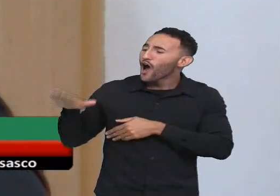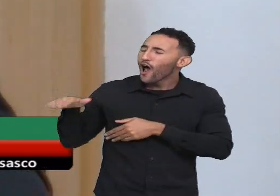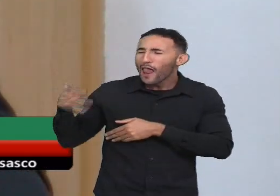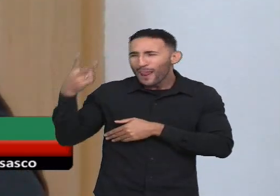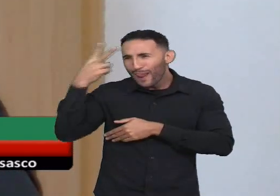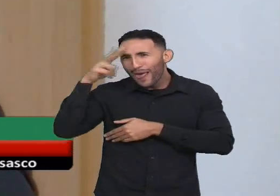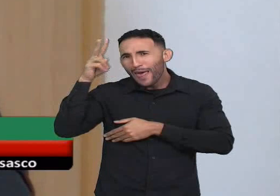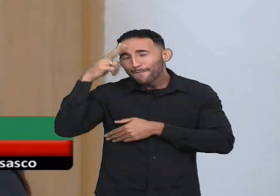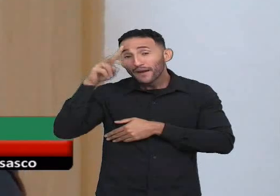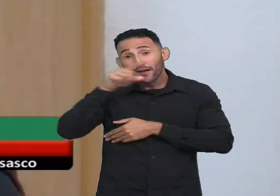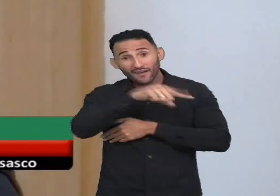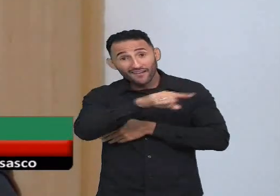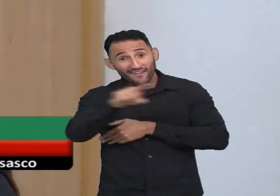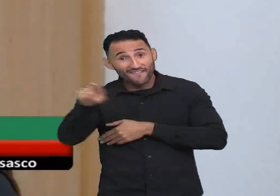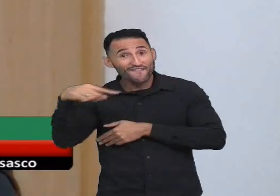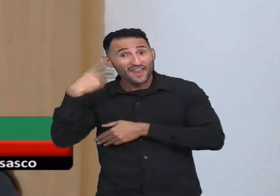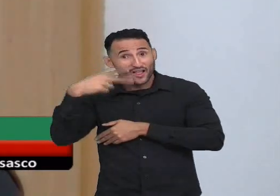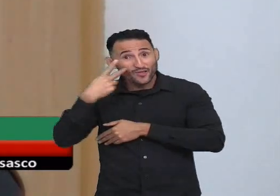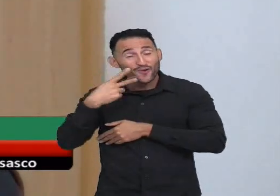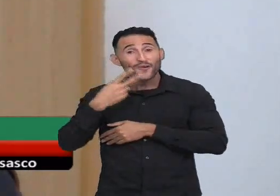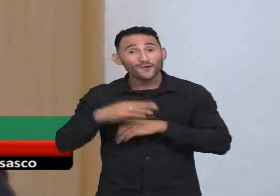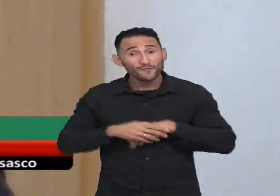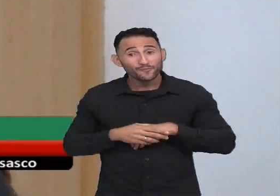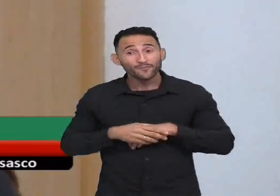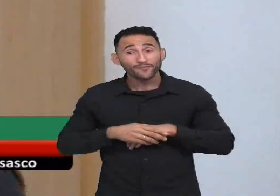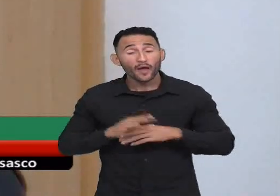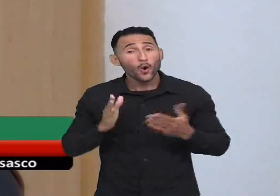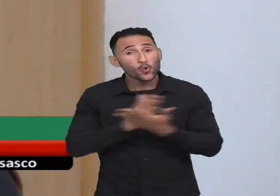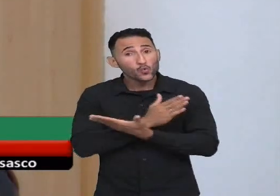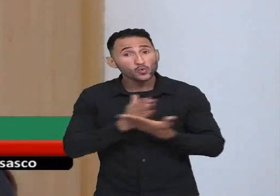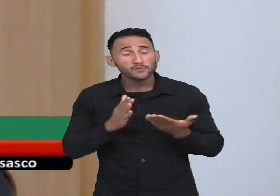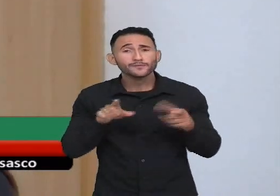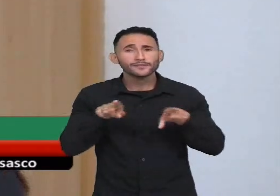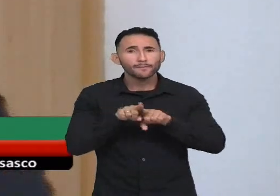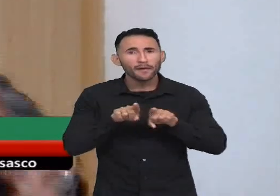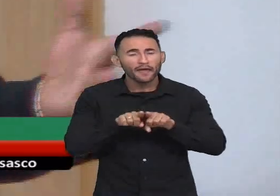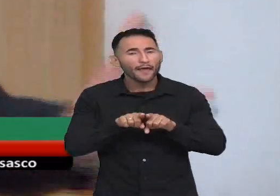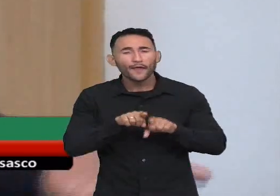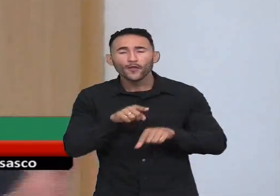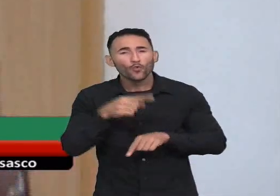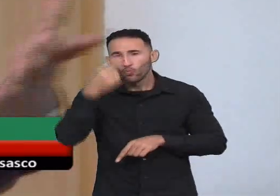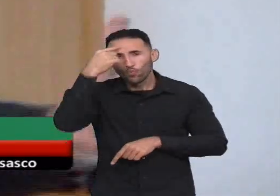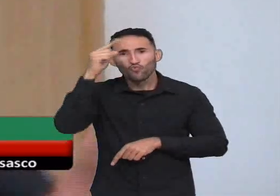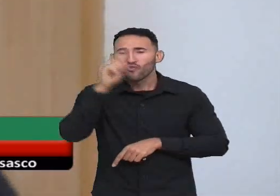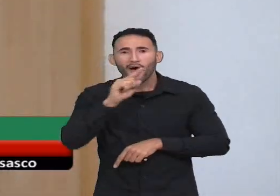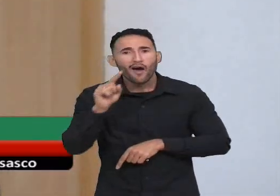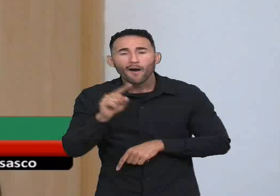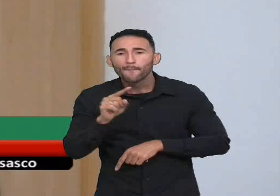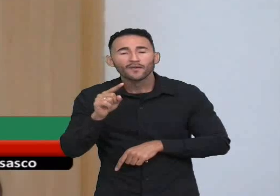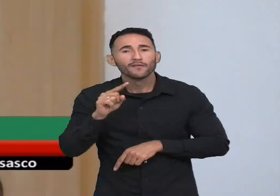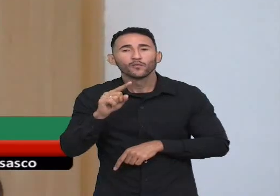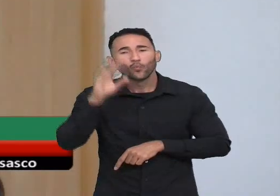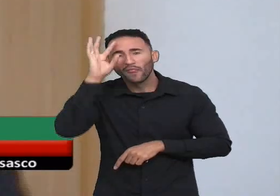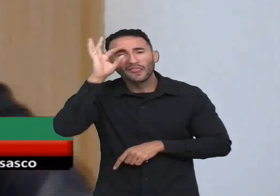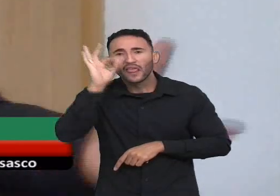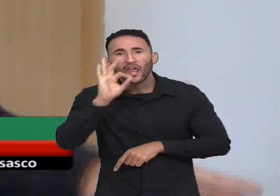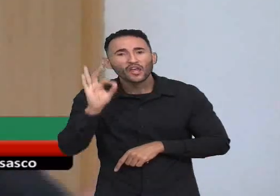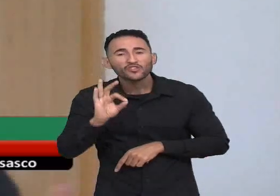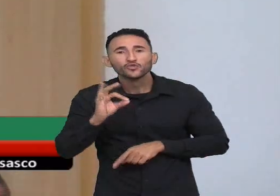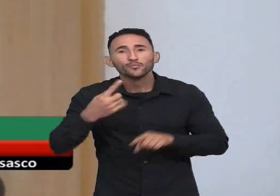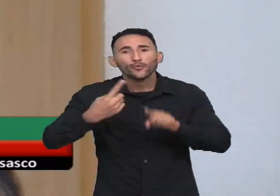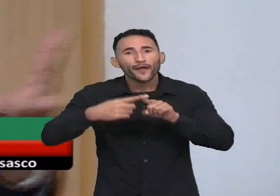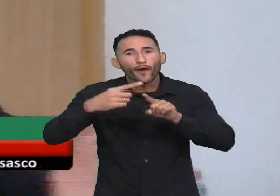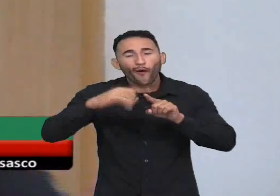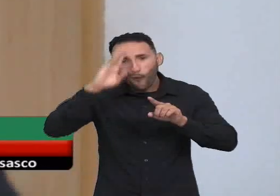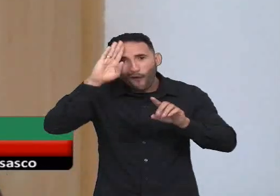relembre aos colegas que estão aqui e alguns que estão, de repente, podem não entender por conta dessa honraria, ou